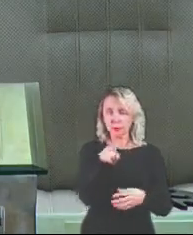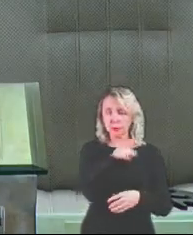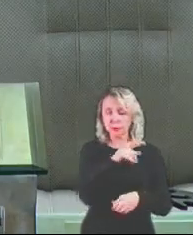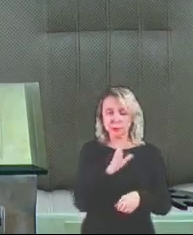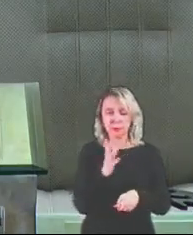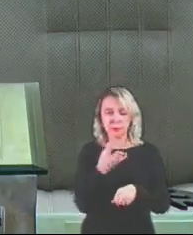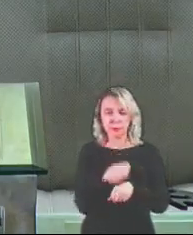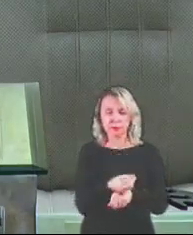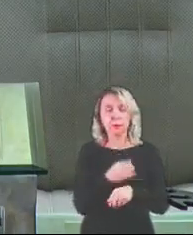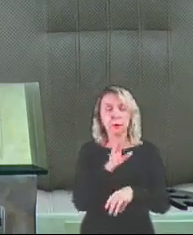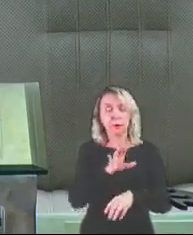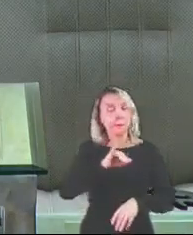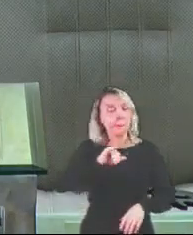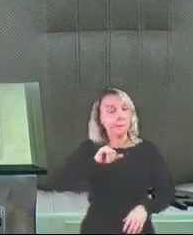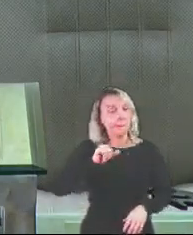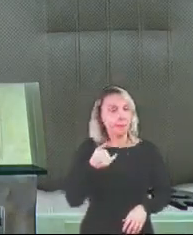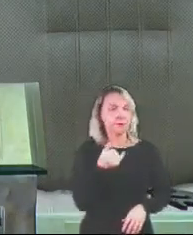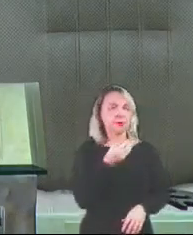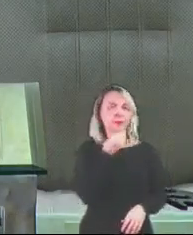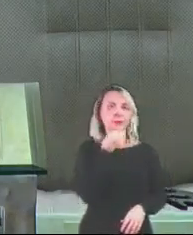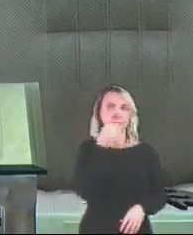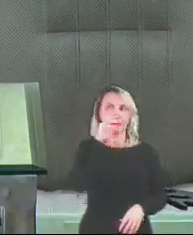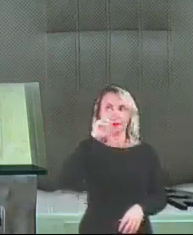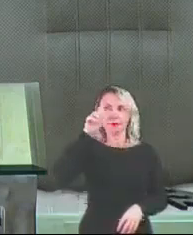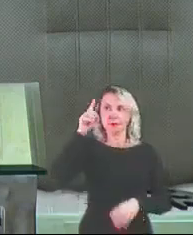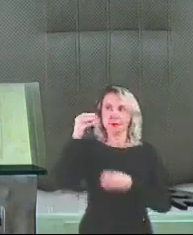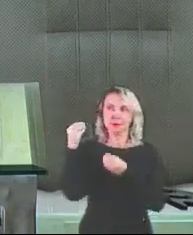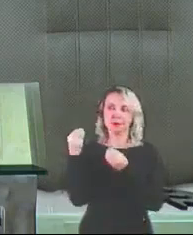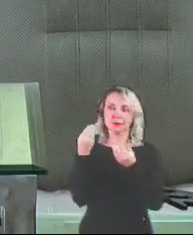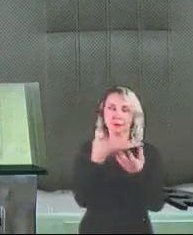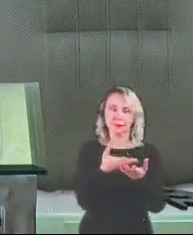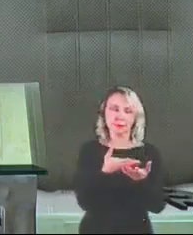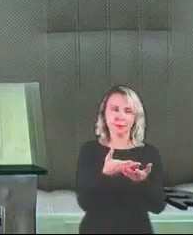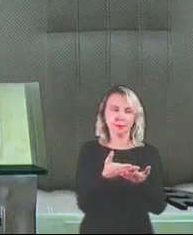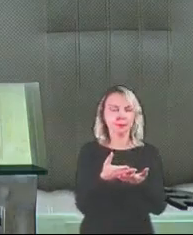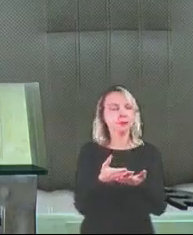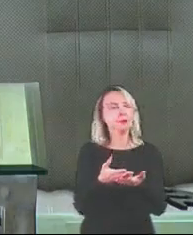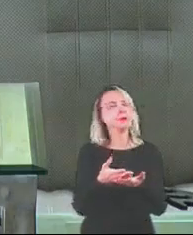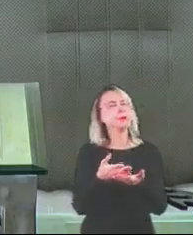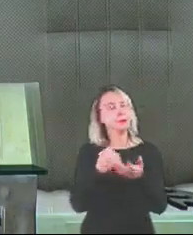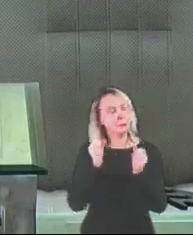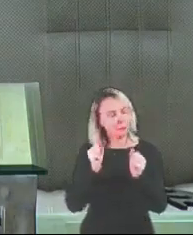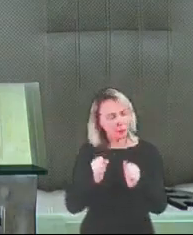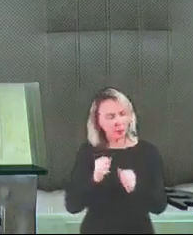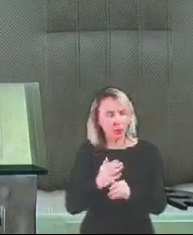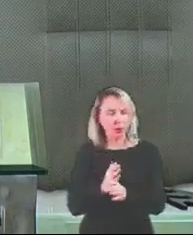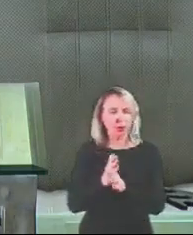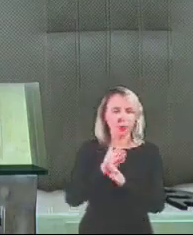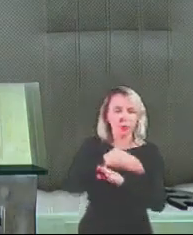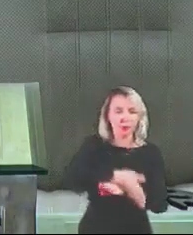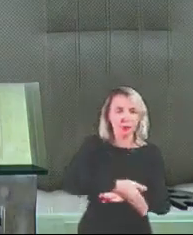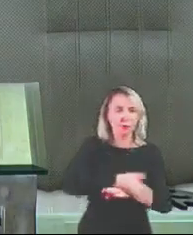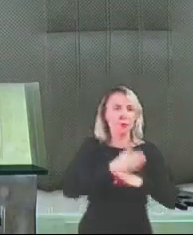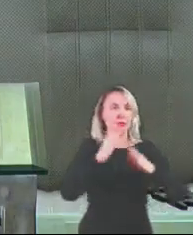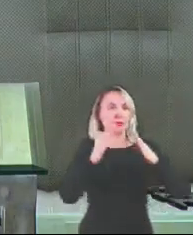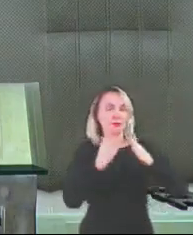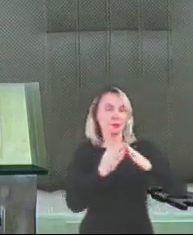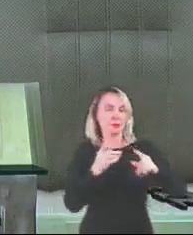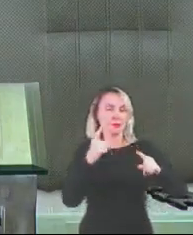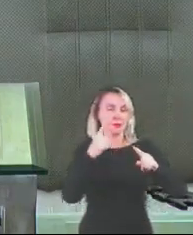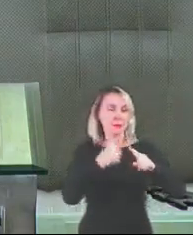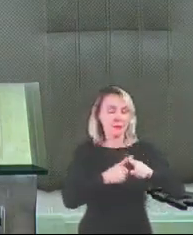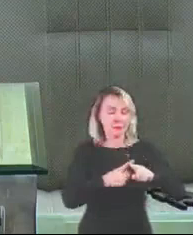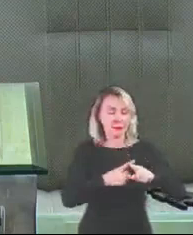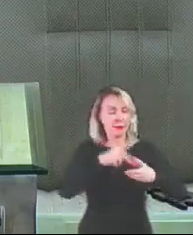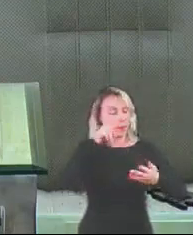que Deus está nos dando de estarmos na casa do Senhor, de lermos a palavra